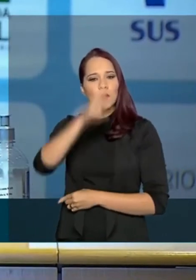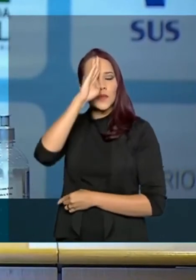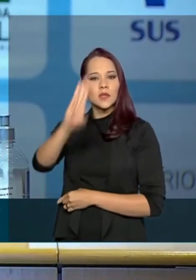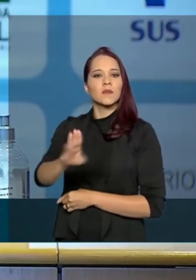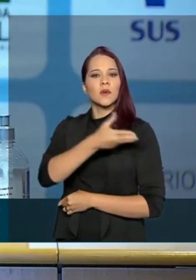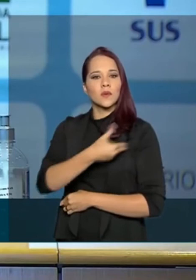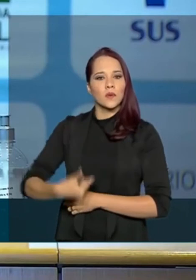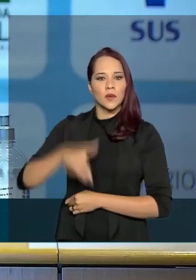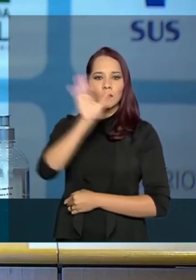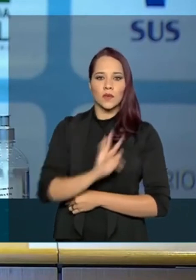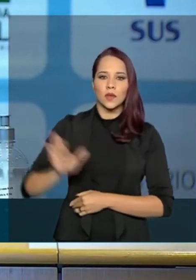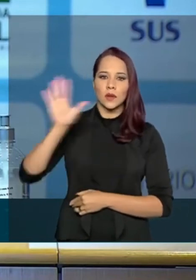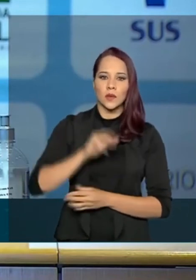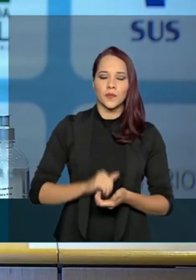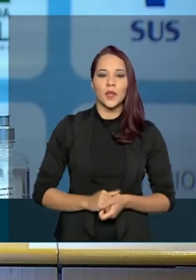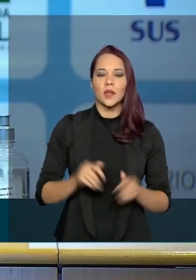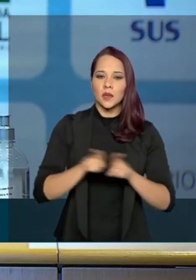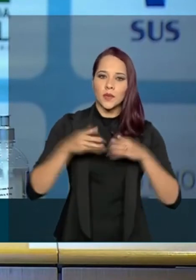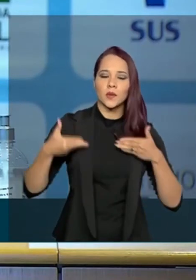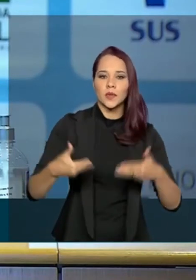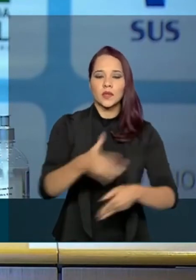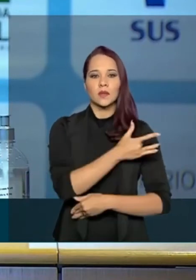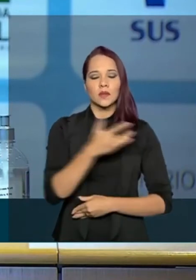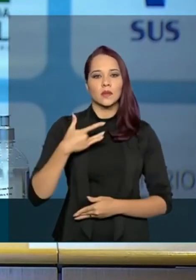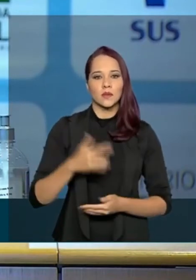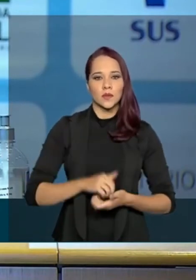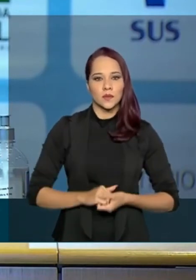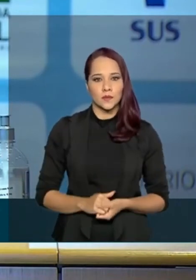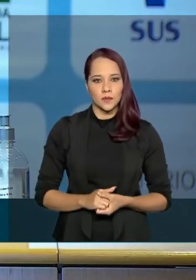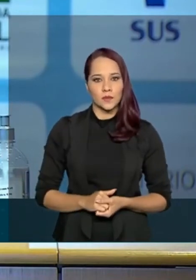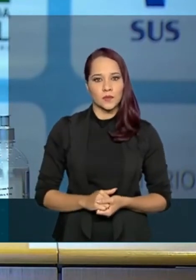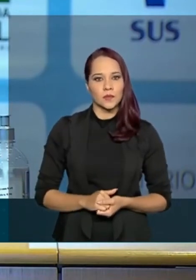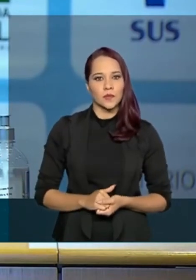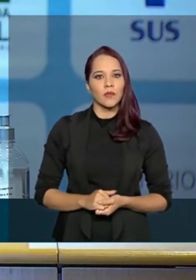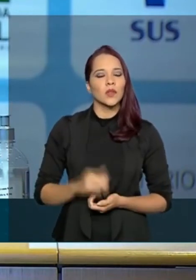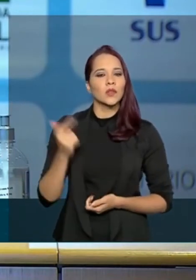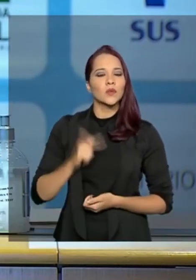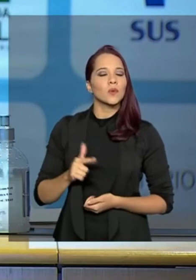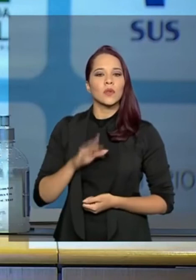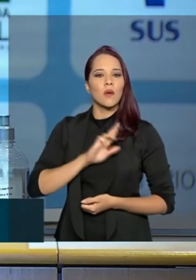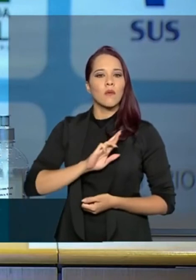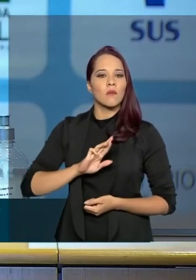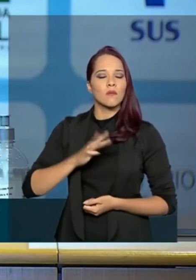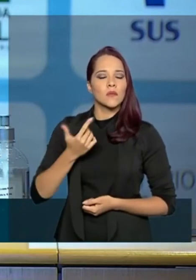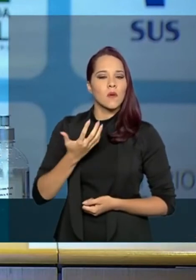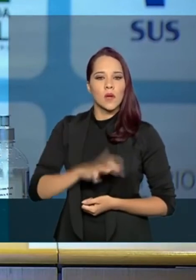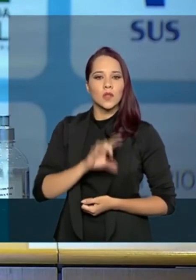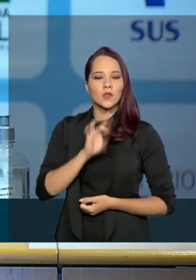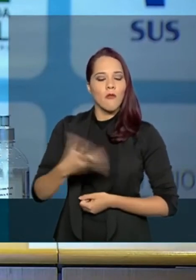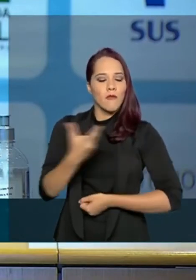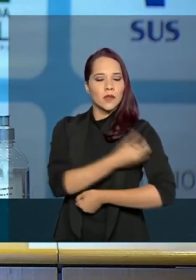prioridade do governo federal e do Ministério da Saúde. Não buscamos apenas uma vacina